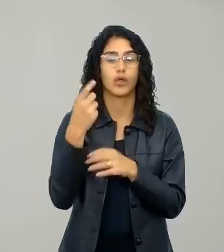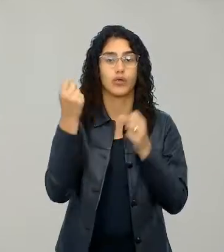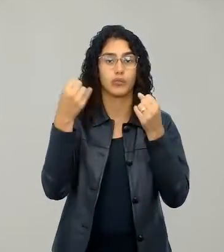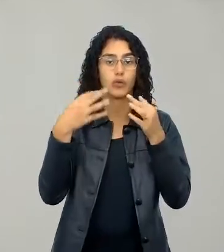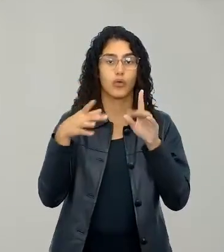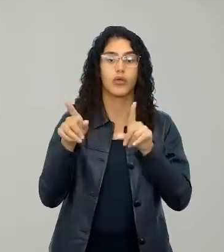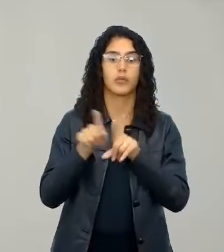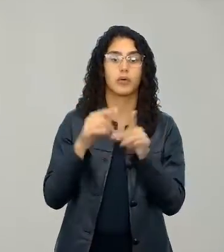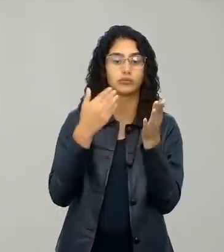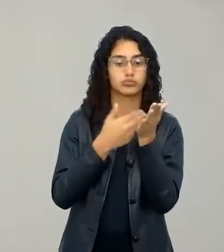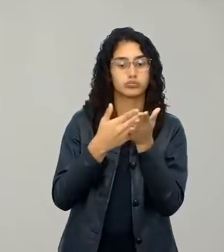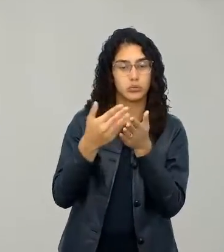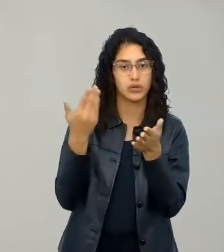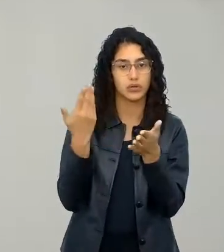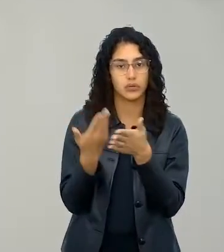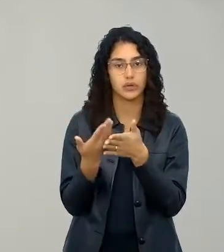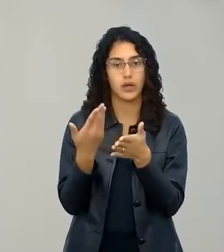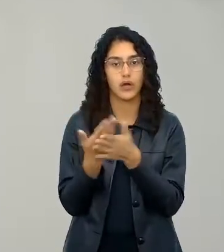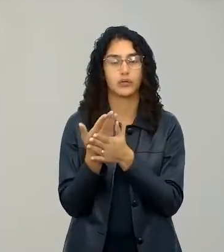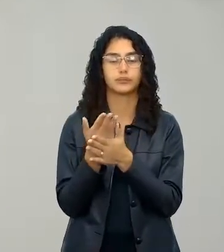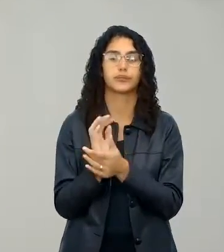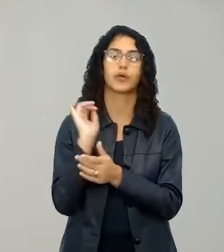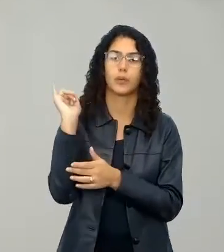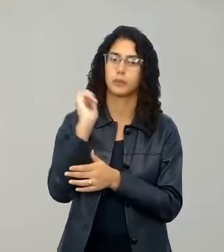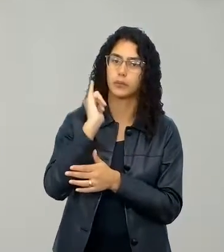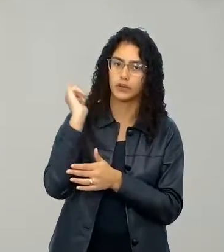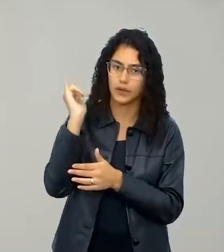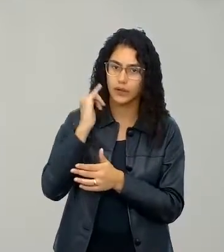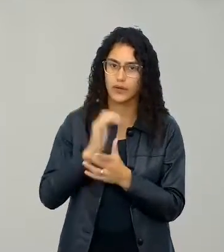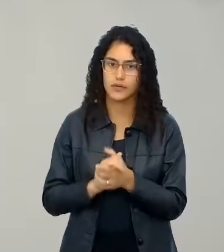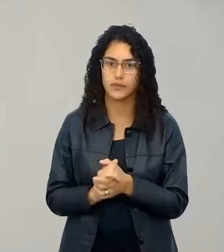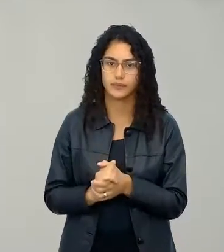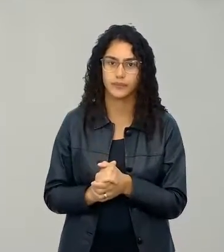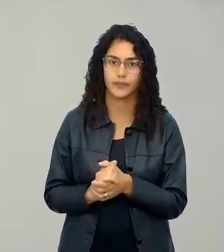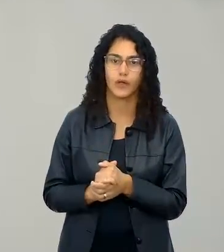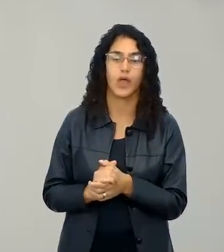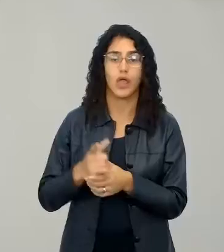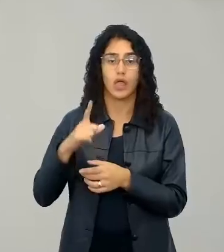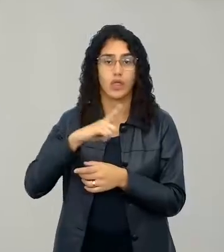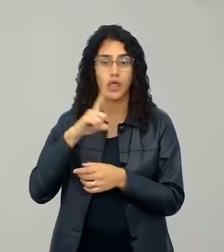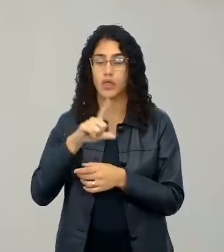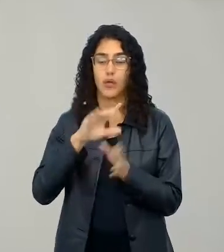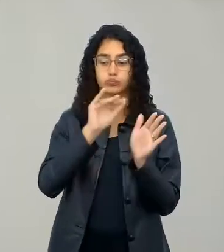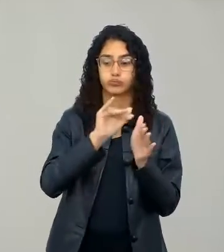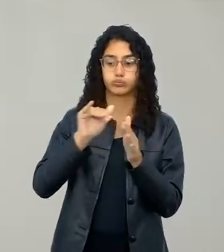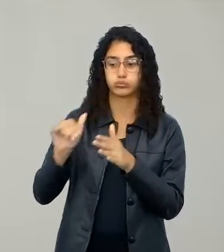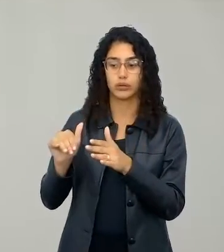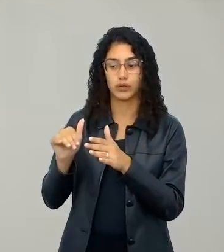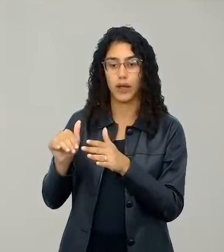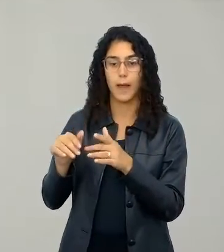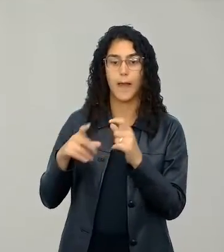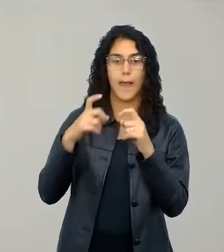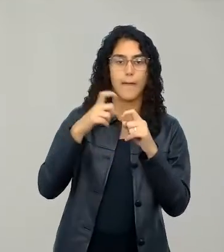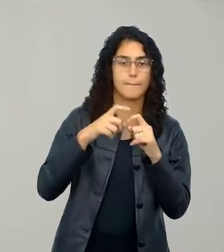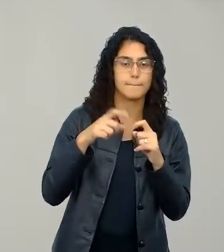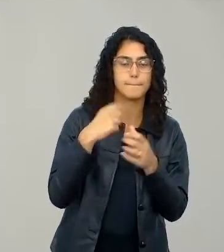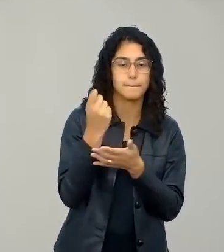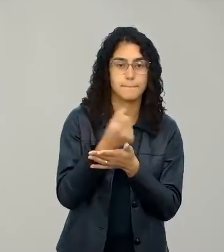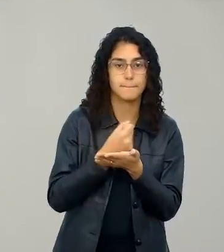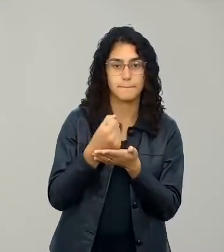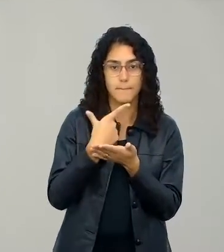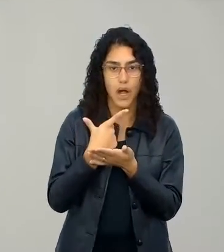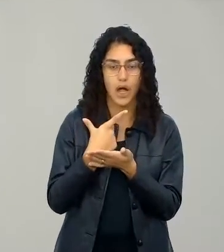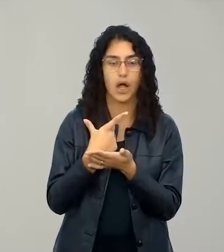bem mais para o início da aula. Olha a importância de, além do consumo, não descartar medicamentos